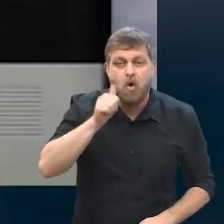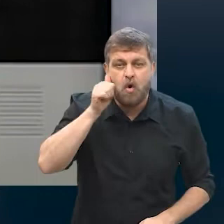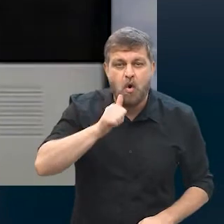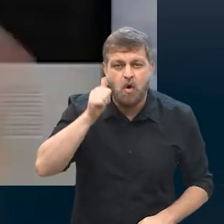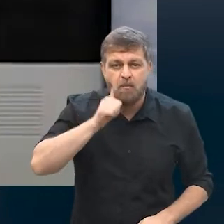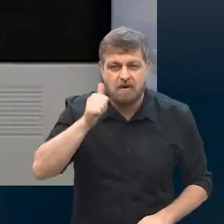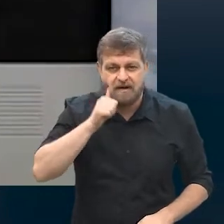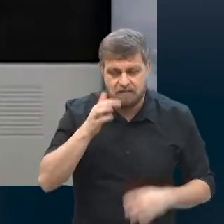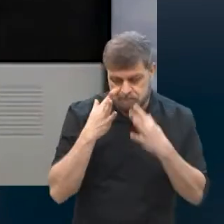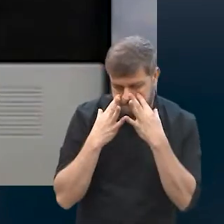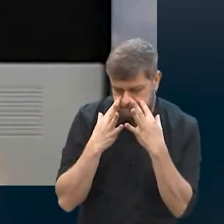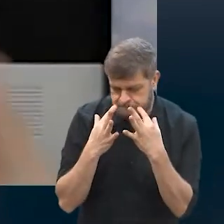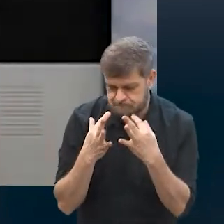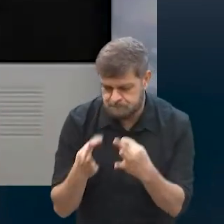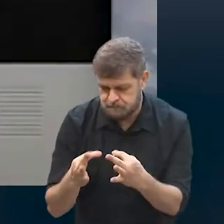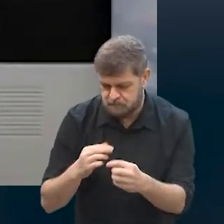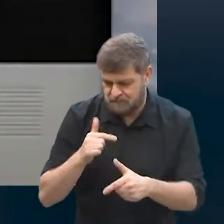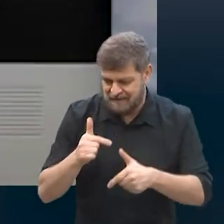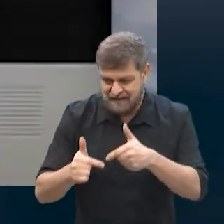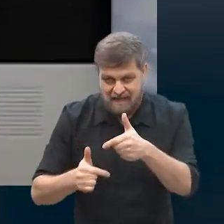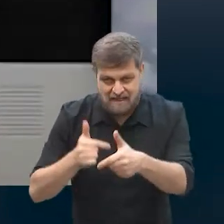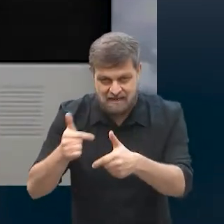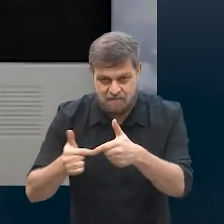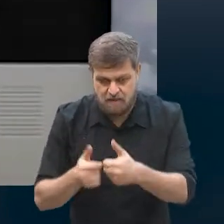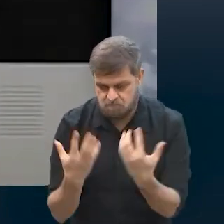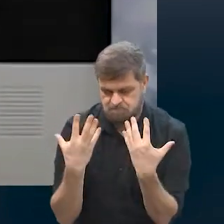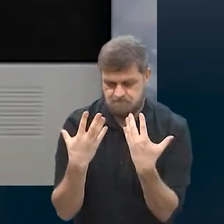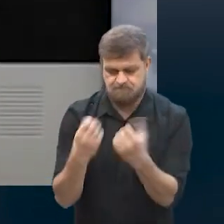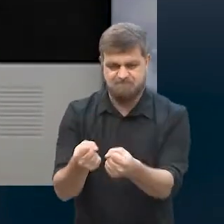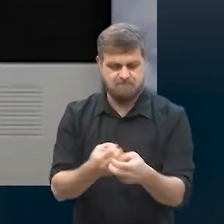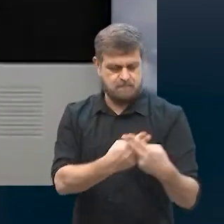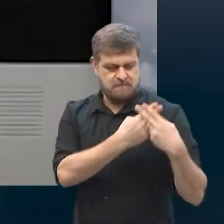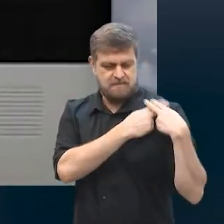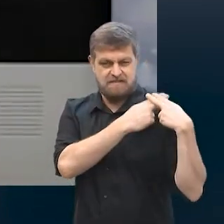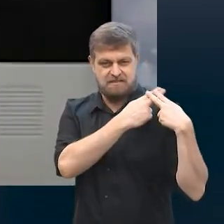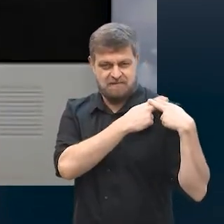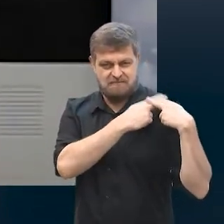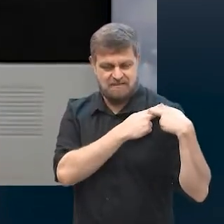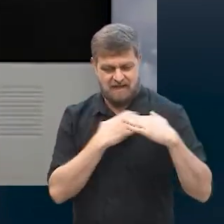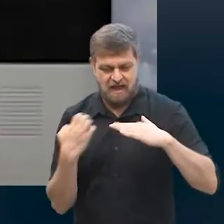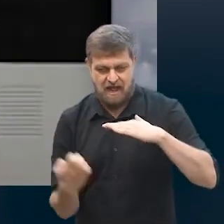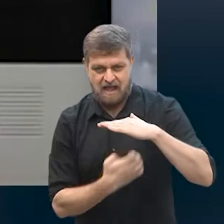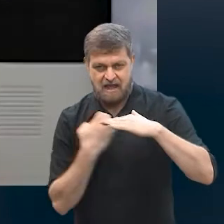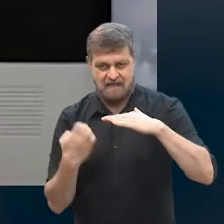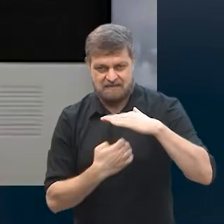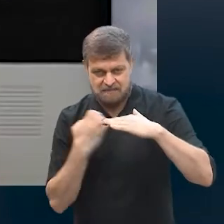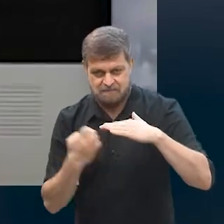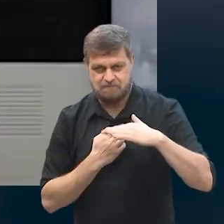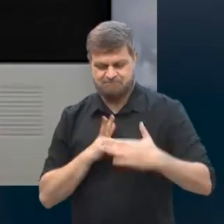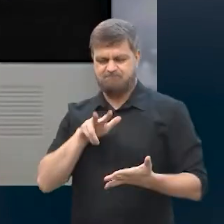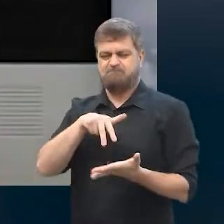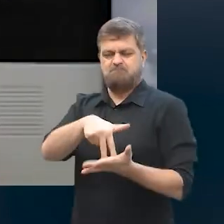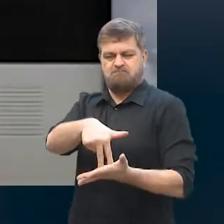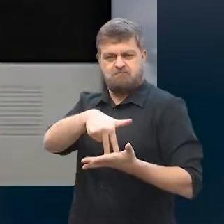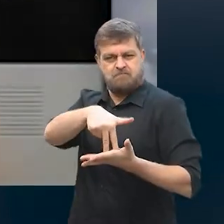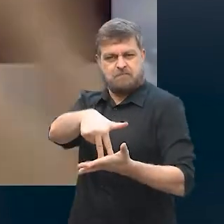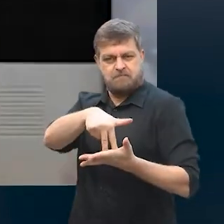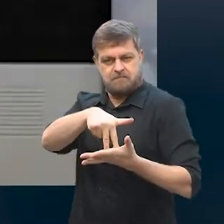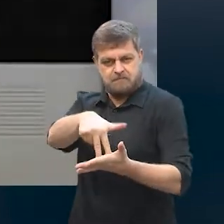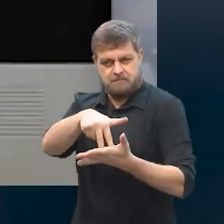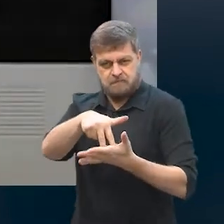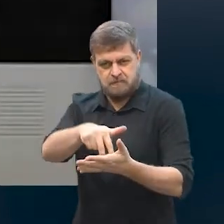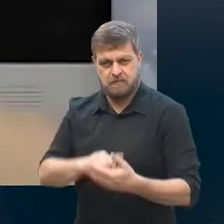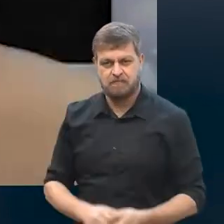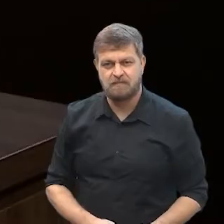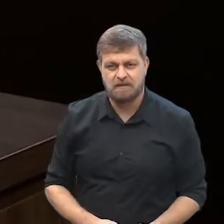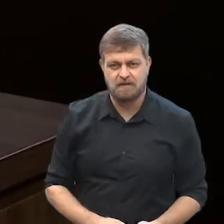se dedicam, quando elas vestem a camisa, elas defendem a empresa como ninguém. Assim. Mais